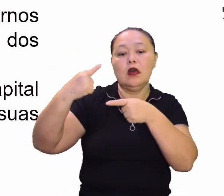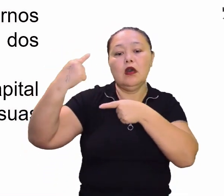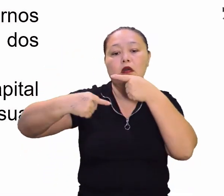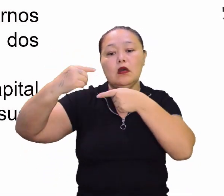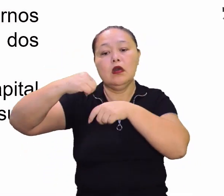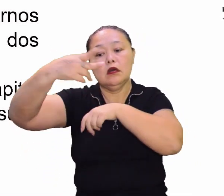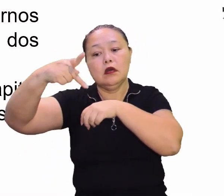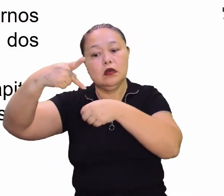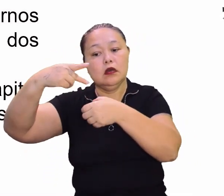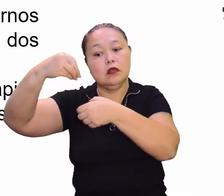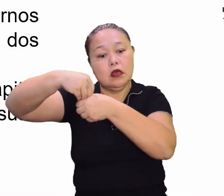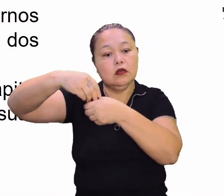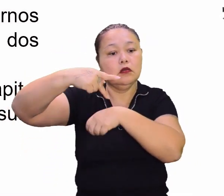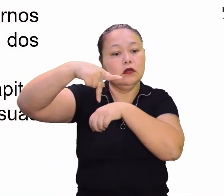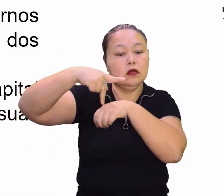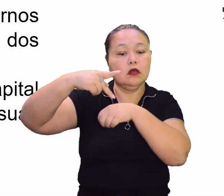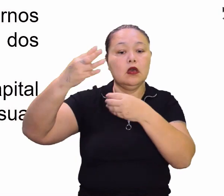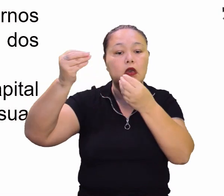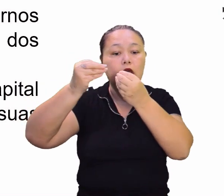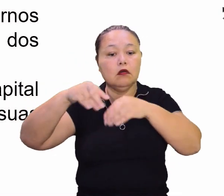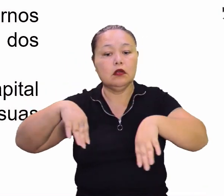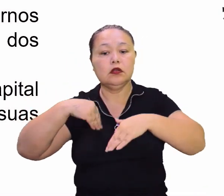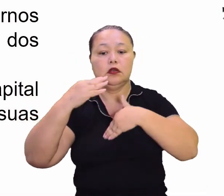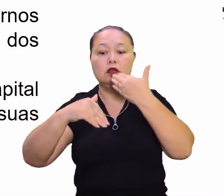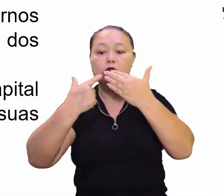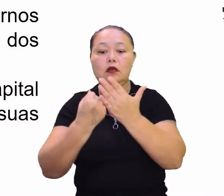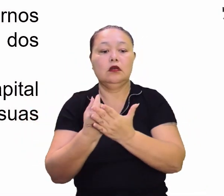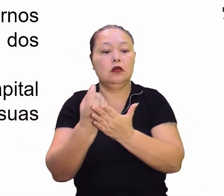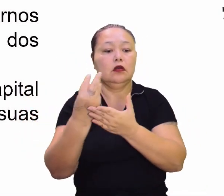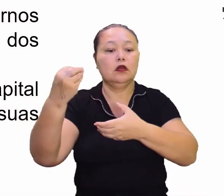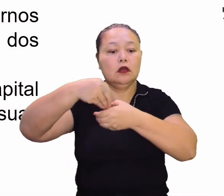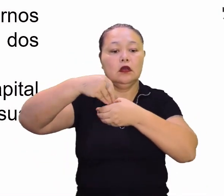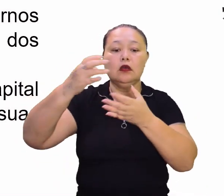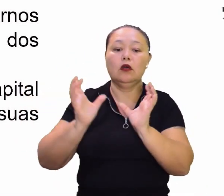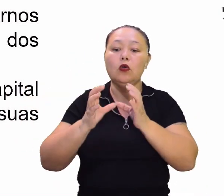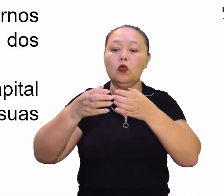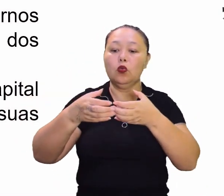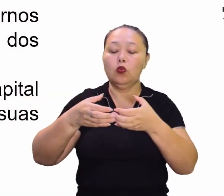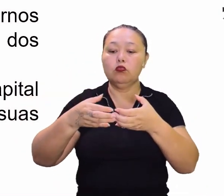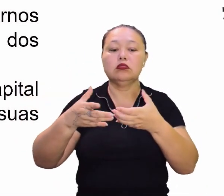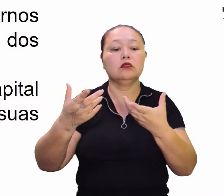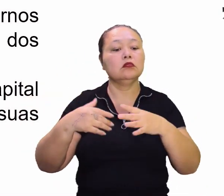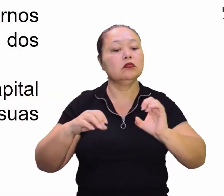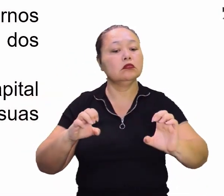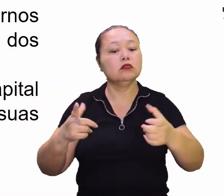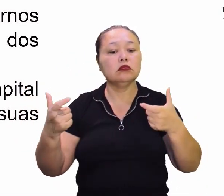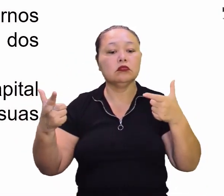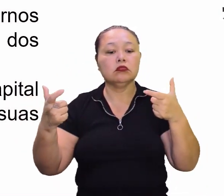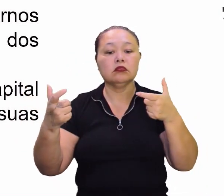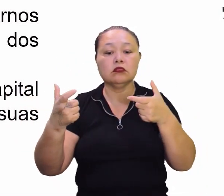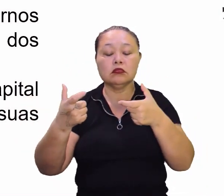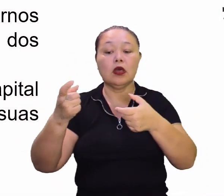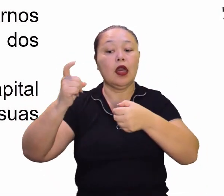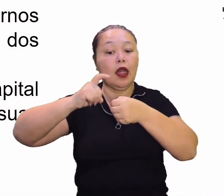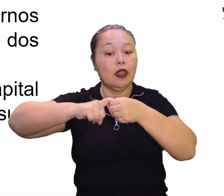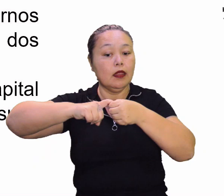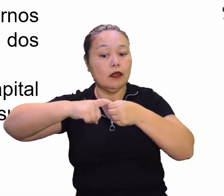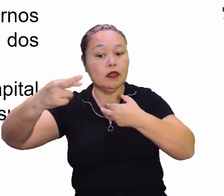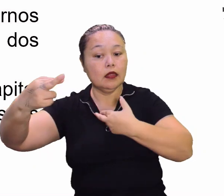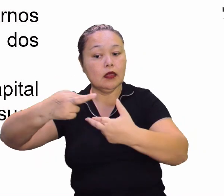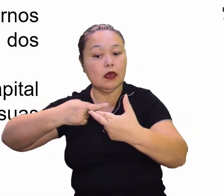prejudicam o desenvolvimento econômico dos países que integram esse grupo. Ou letra E. Diminuir